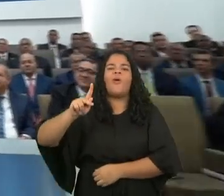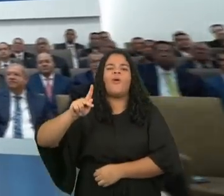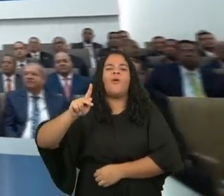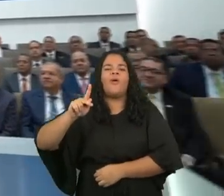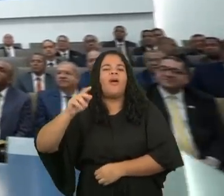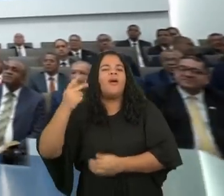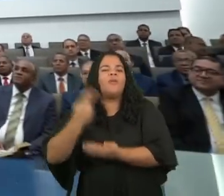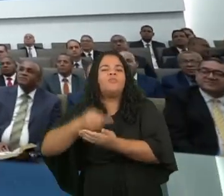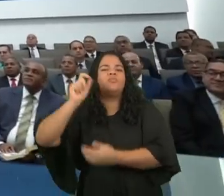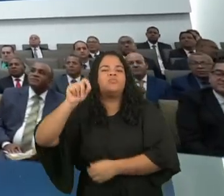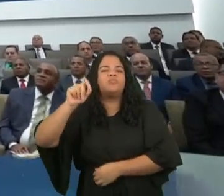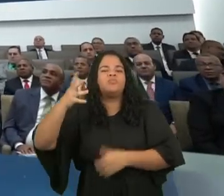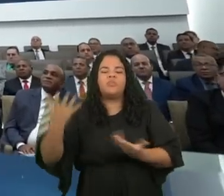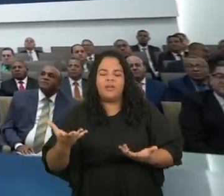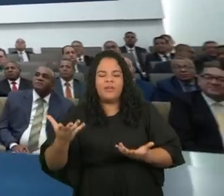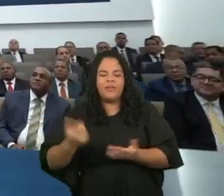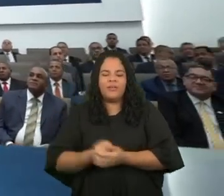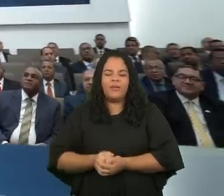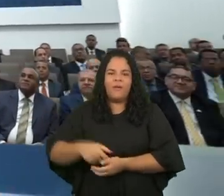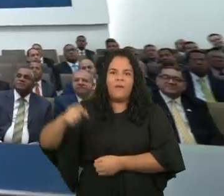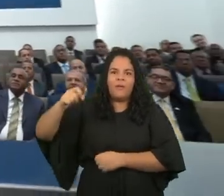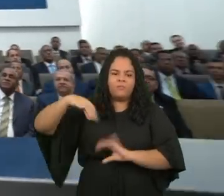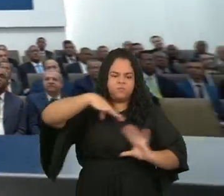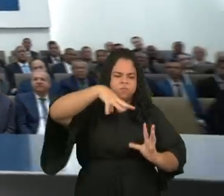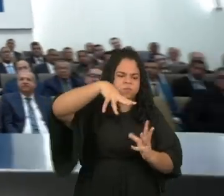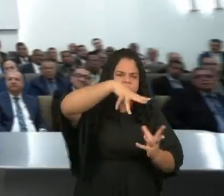e destruiria tudo na Terra.